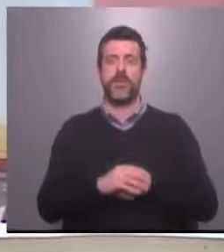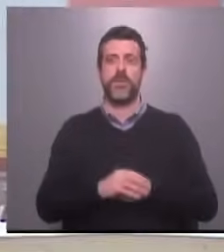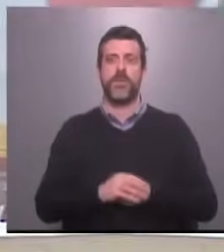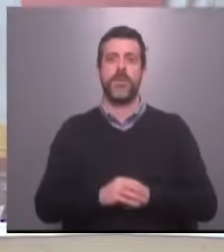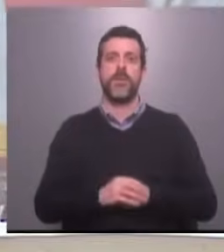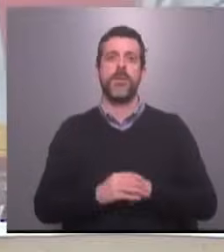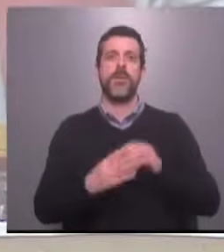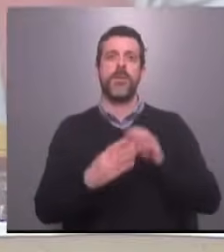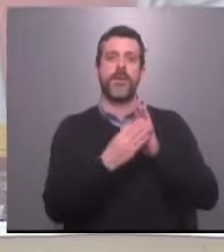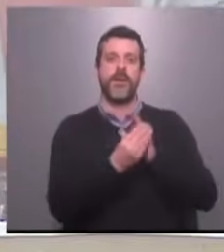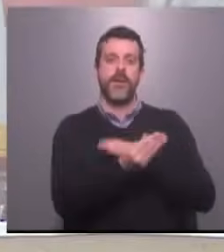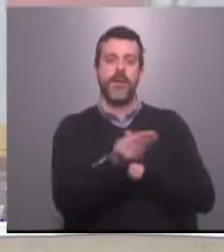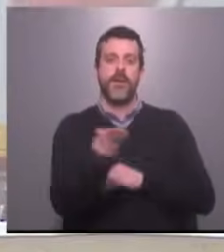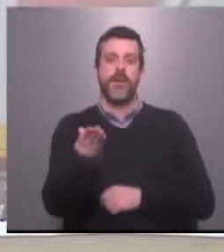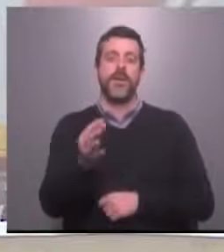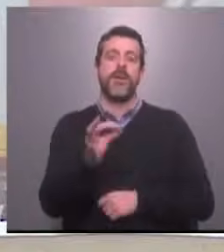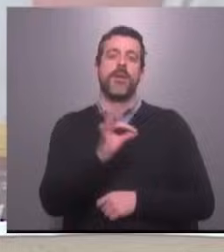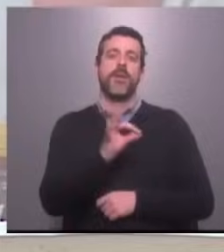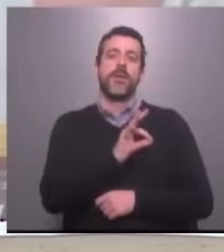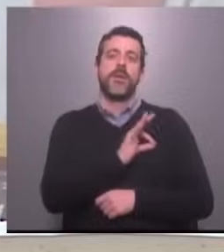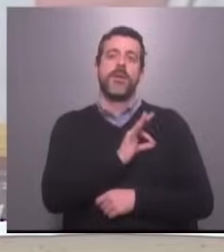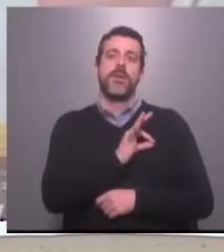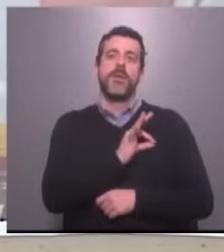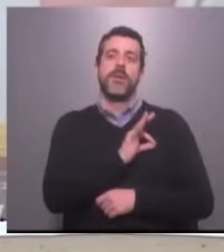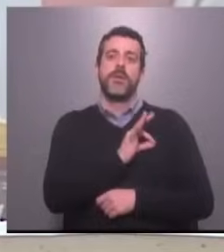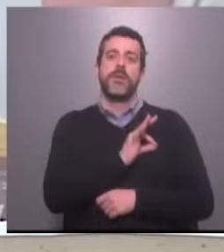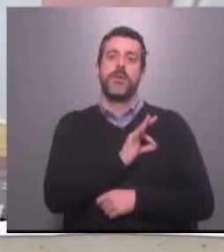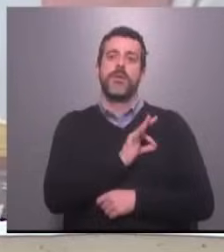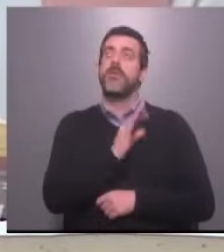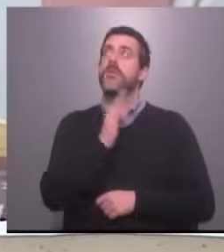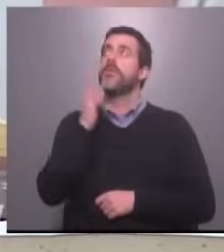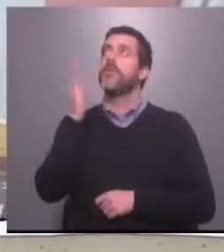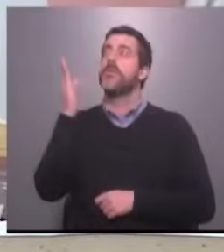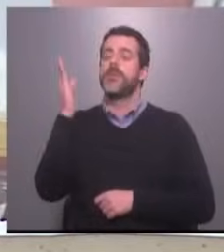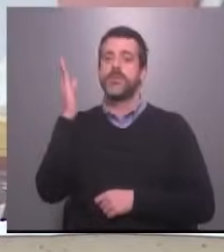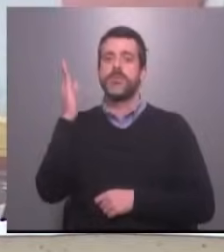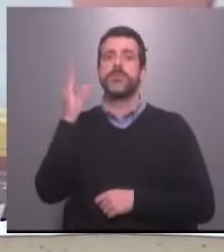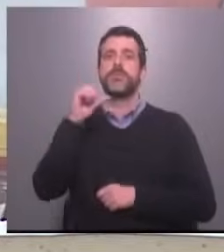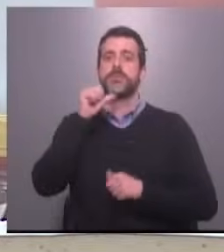Mistério da fé.